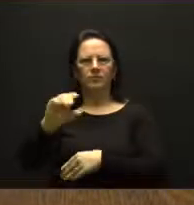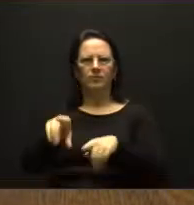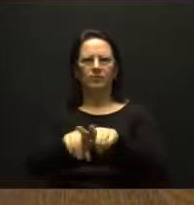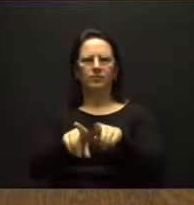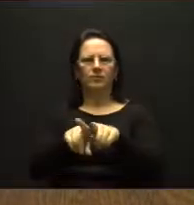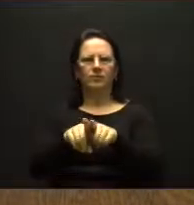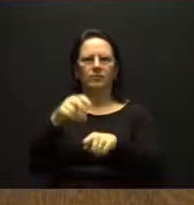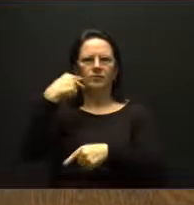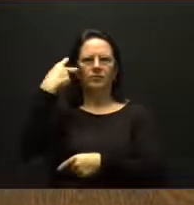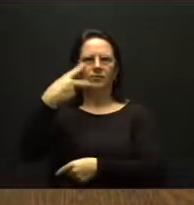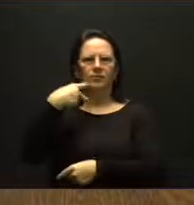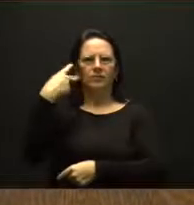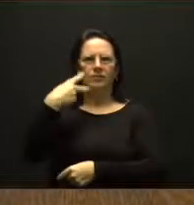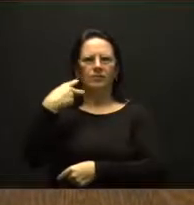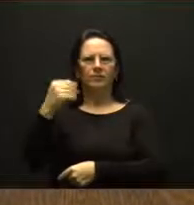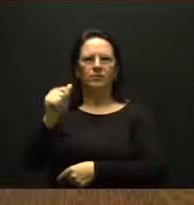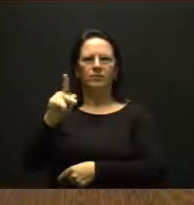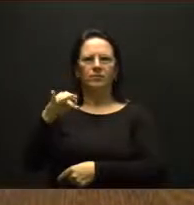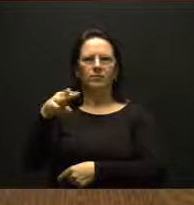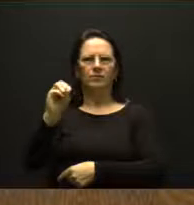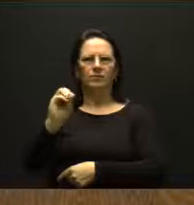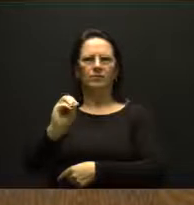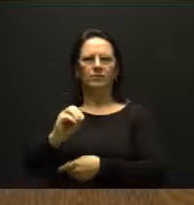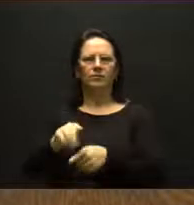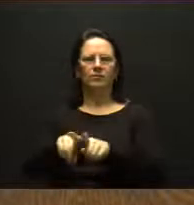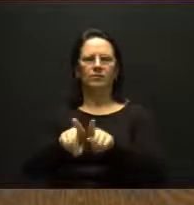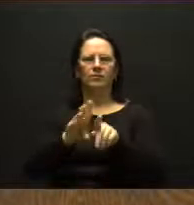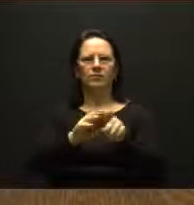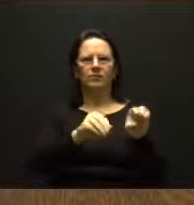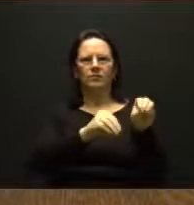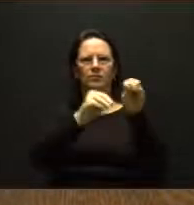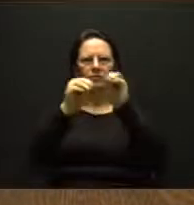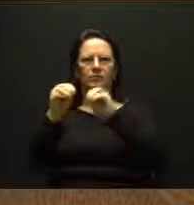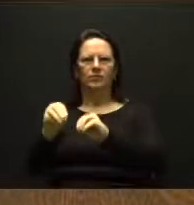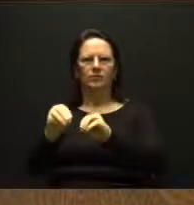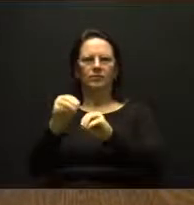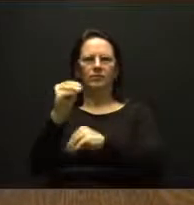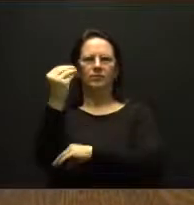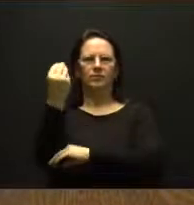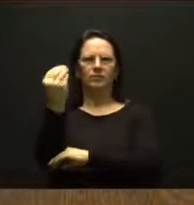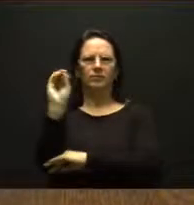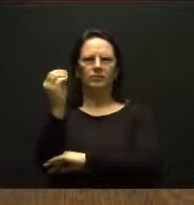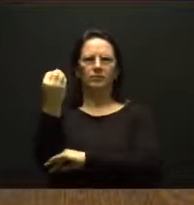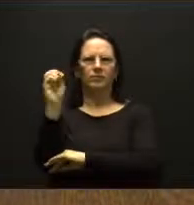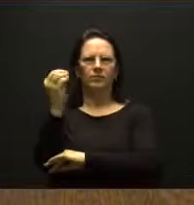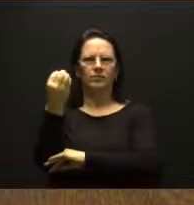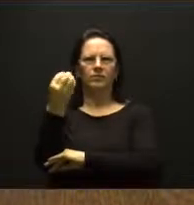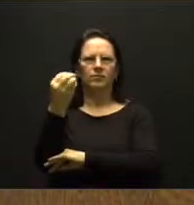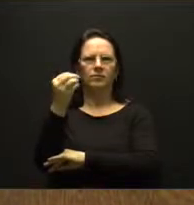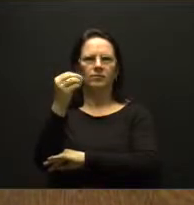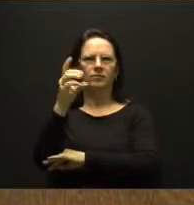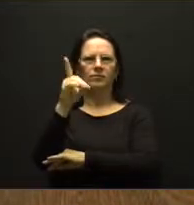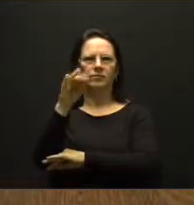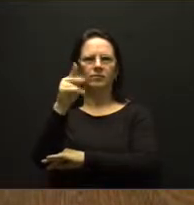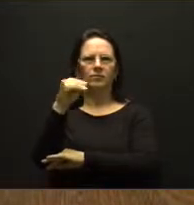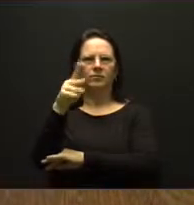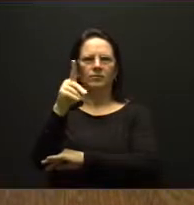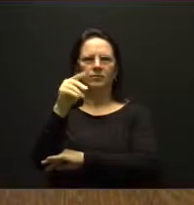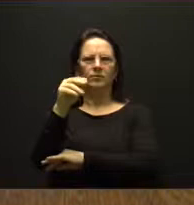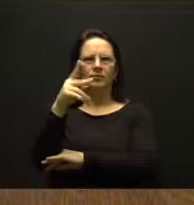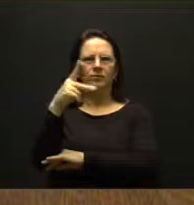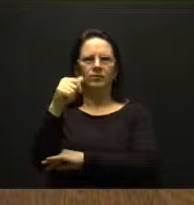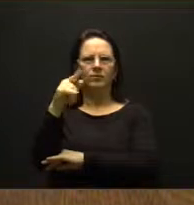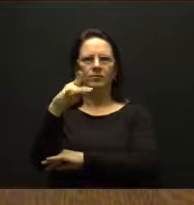e vereador agnaldo alves de araújo remoção de troncos de árvore na rua domingos costa bra paulista